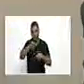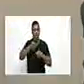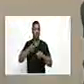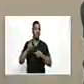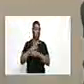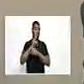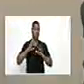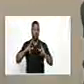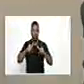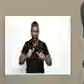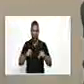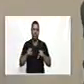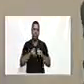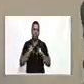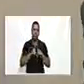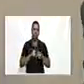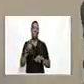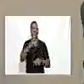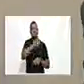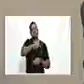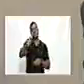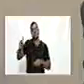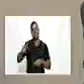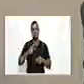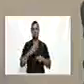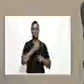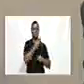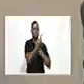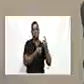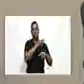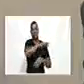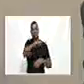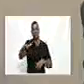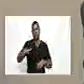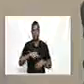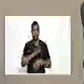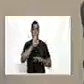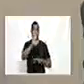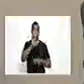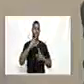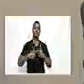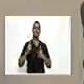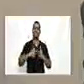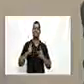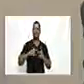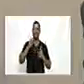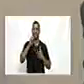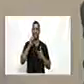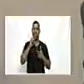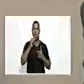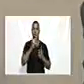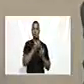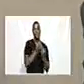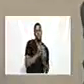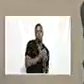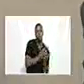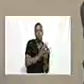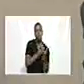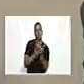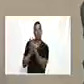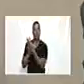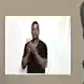e repetiu em alguns lugares só que nós temos um problema muito sério que o mato no a partir